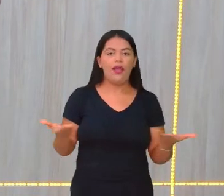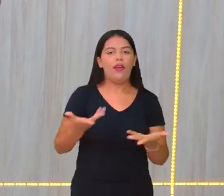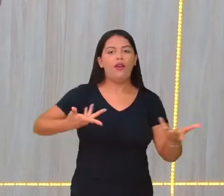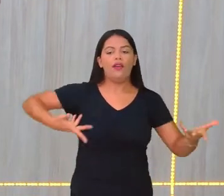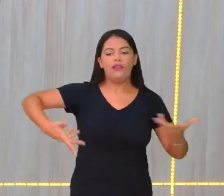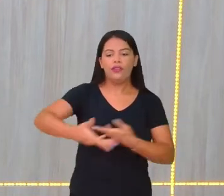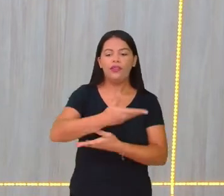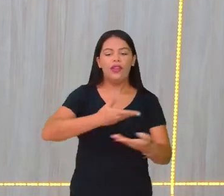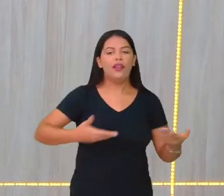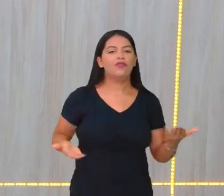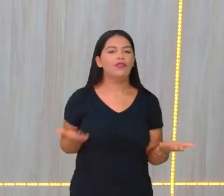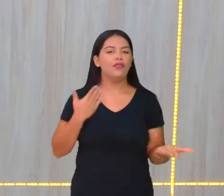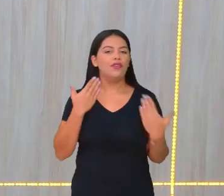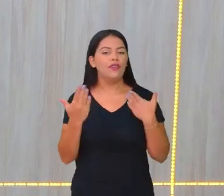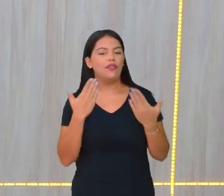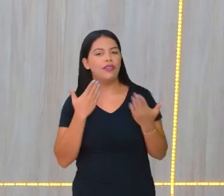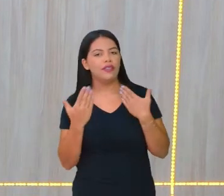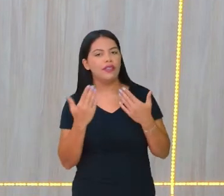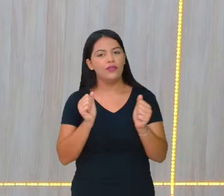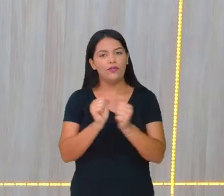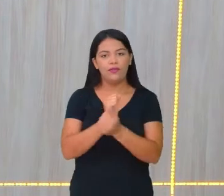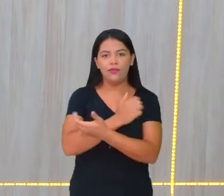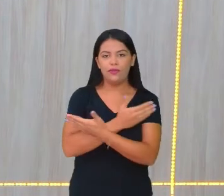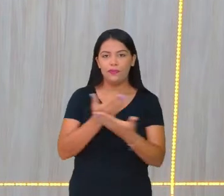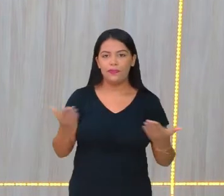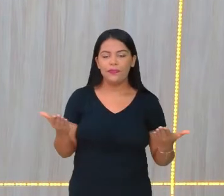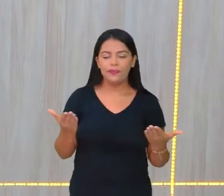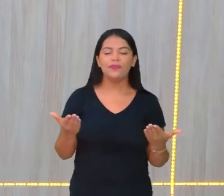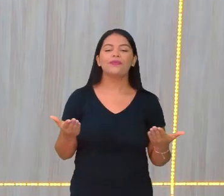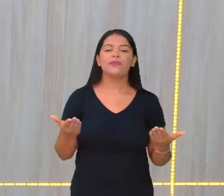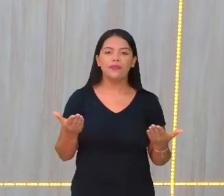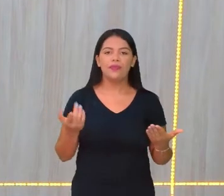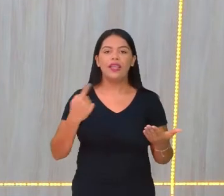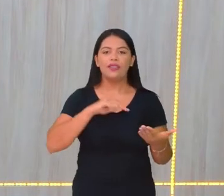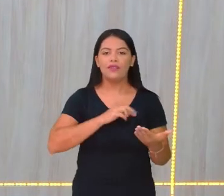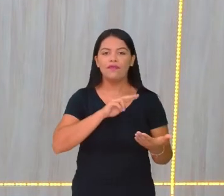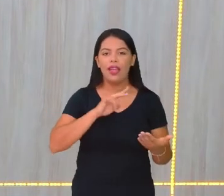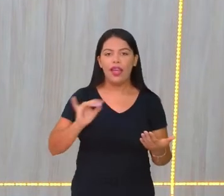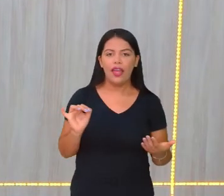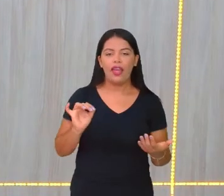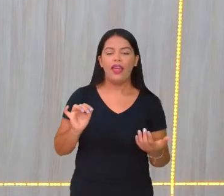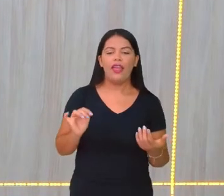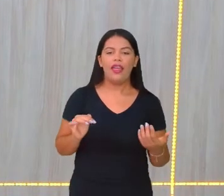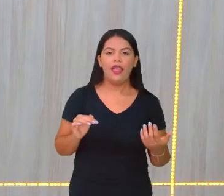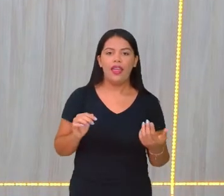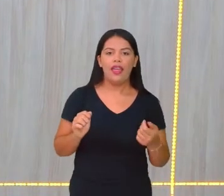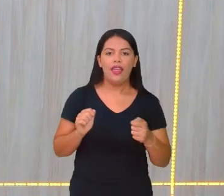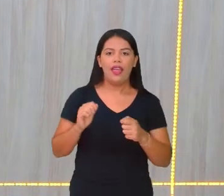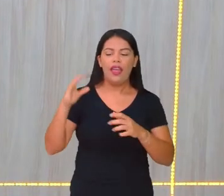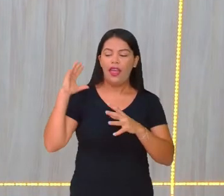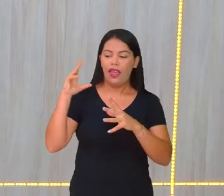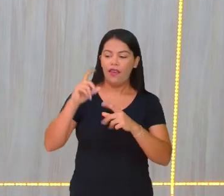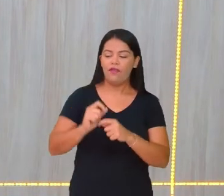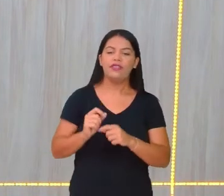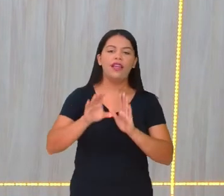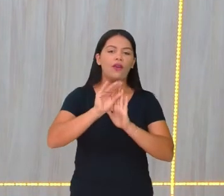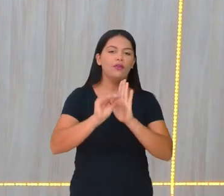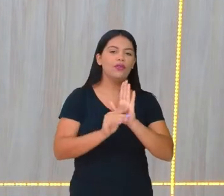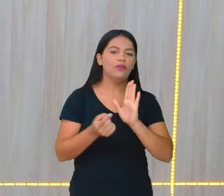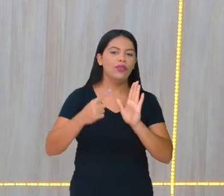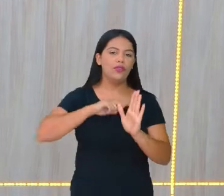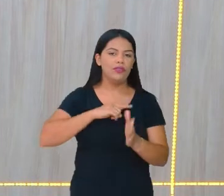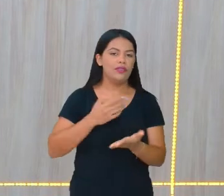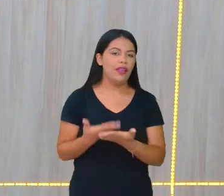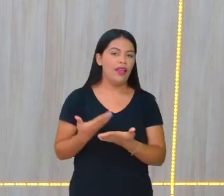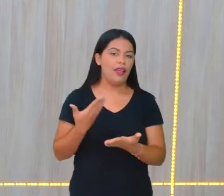interagindo, conversando com vocês. Estaremos recompondo os conteúdos da nossa aula e